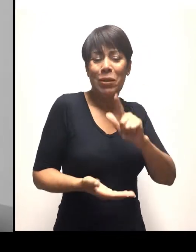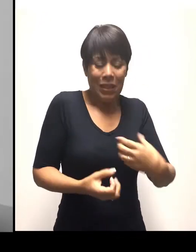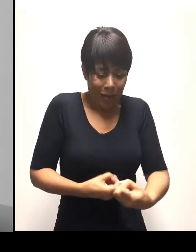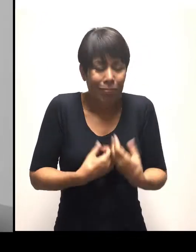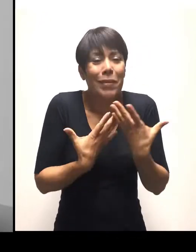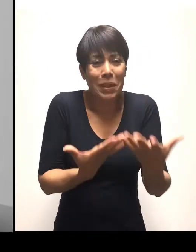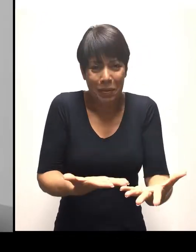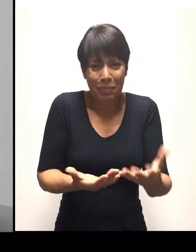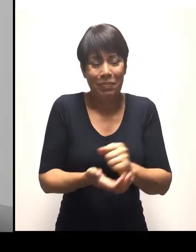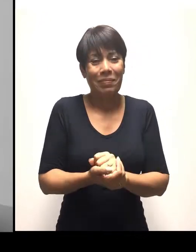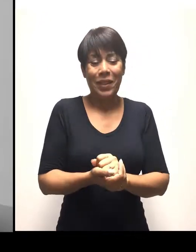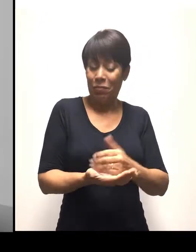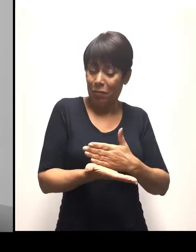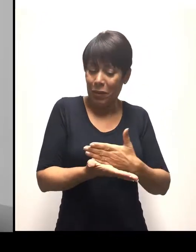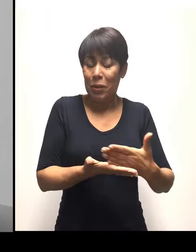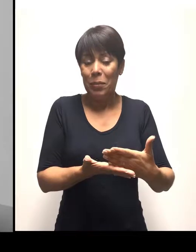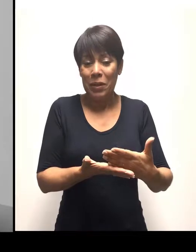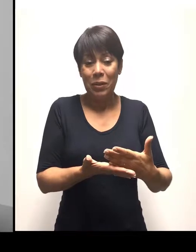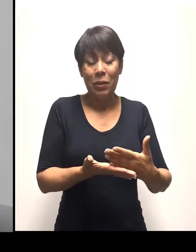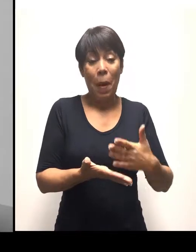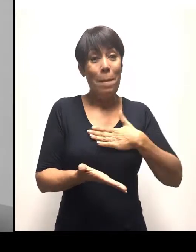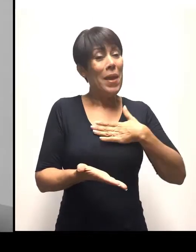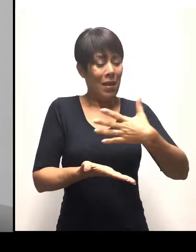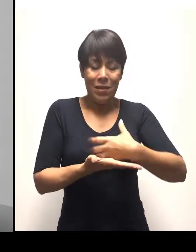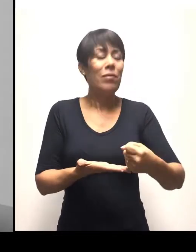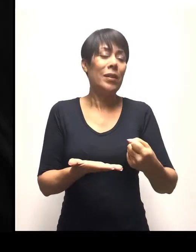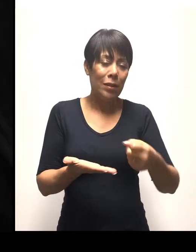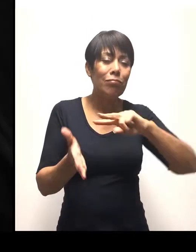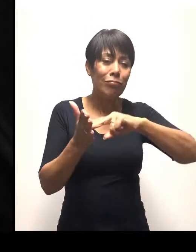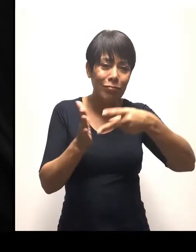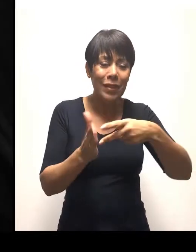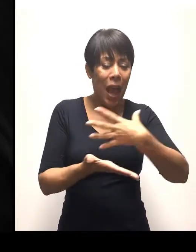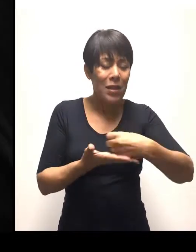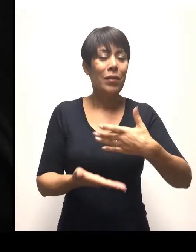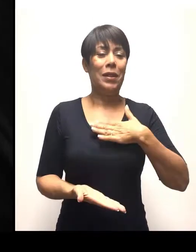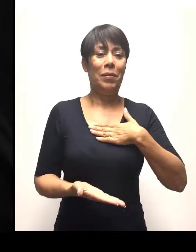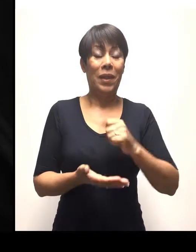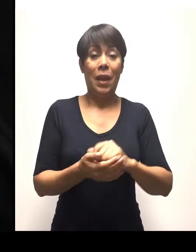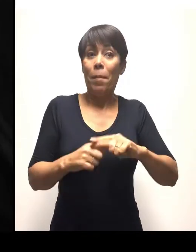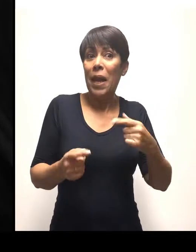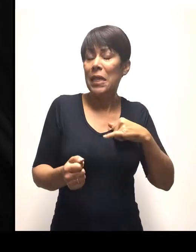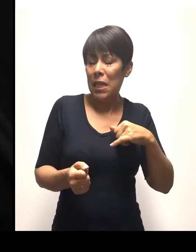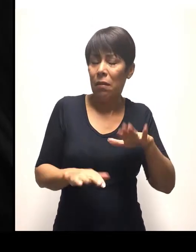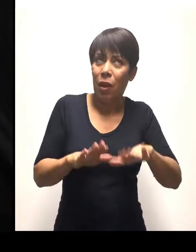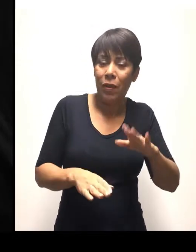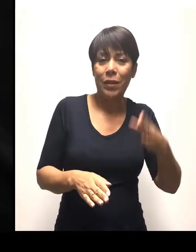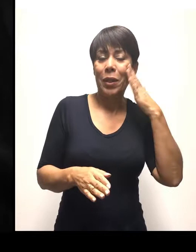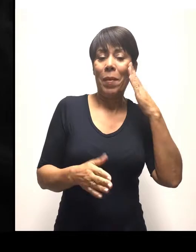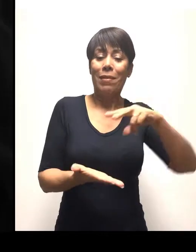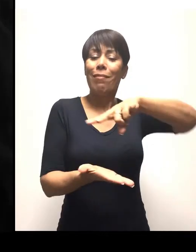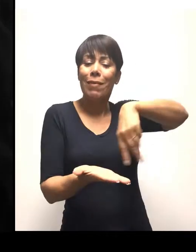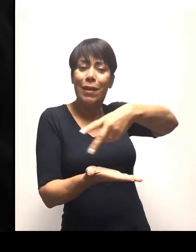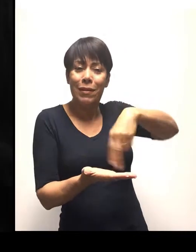a escrita, sem sombra de dúvida, a escrita foi e é a minha salvação. Isso não tem. Mas eu falo, se eu soubesse dançar, se